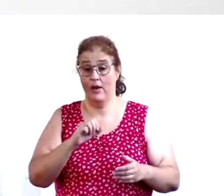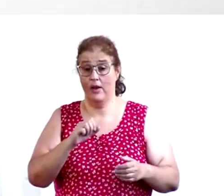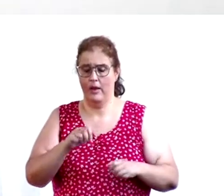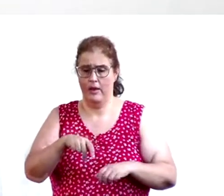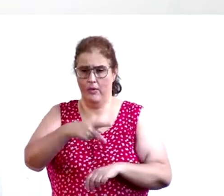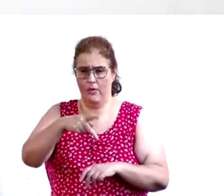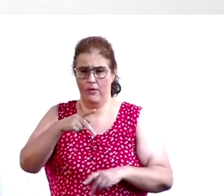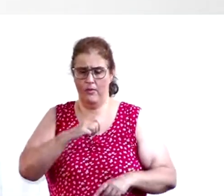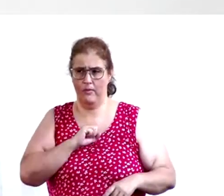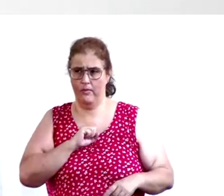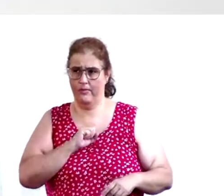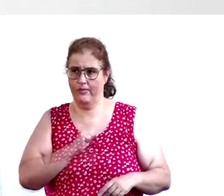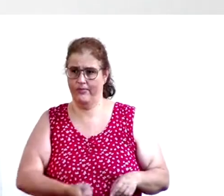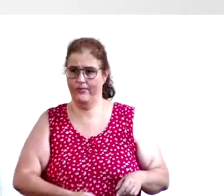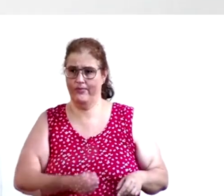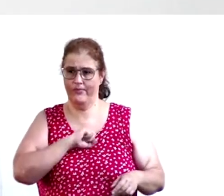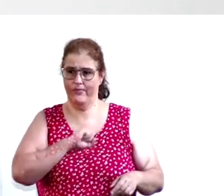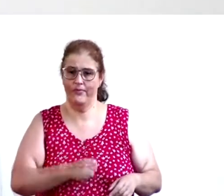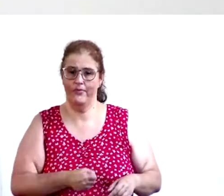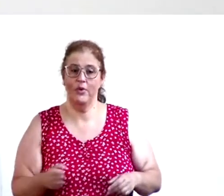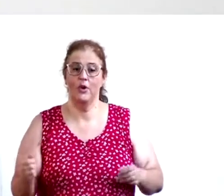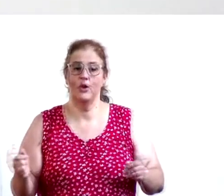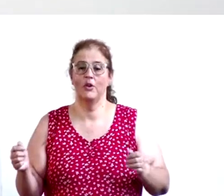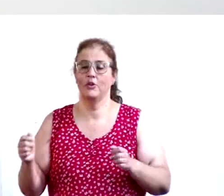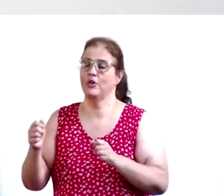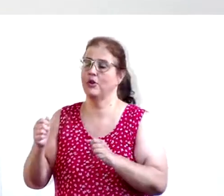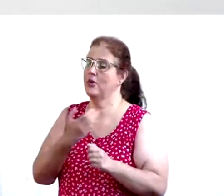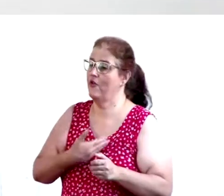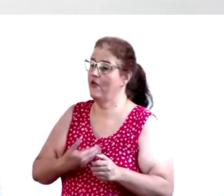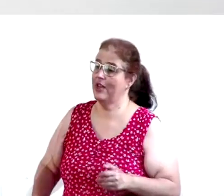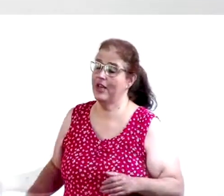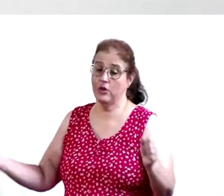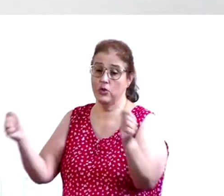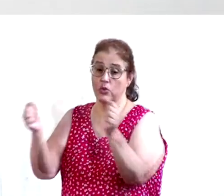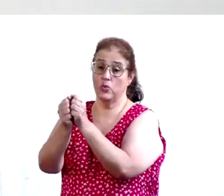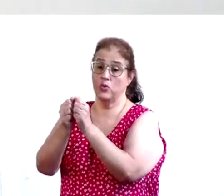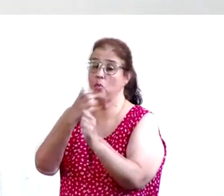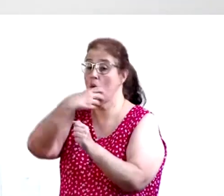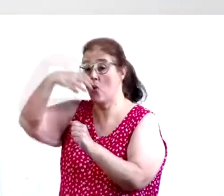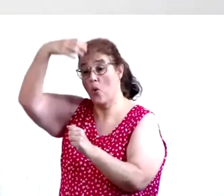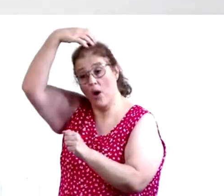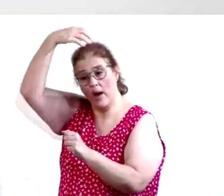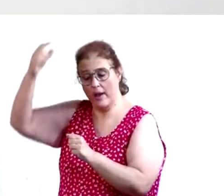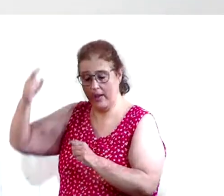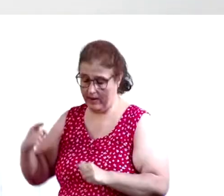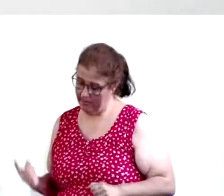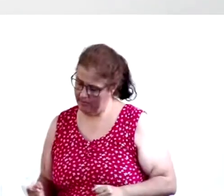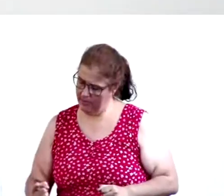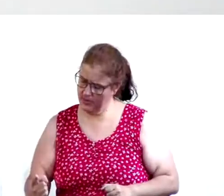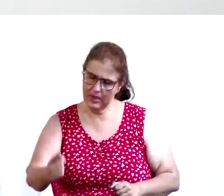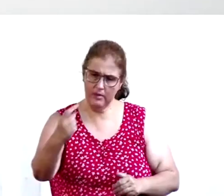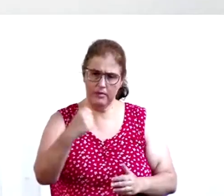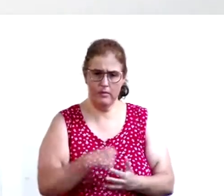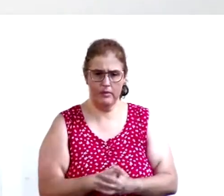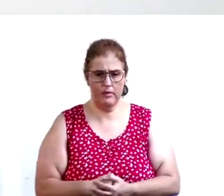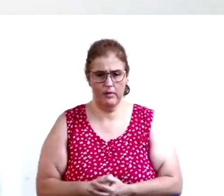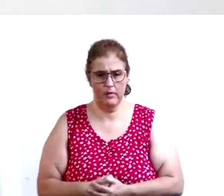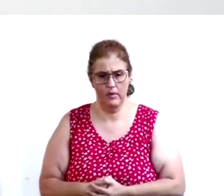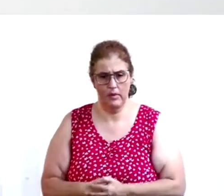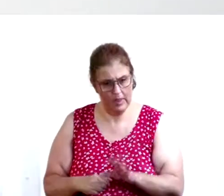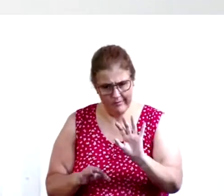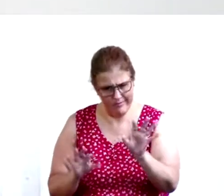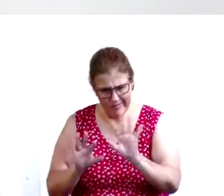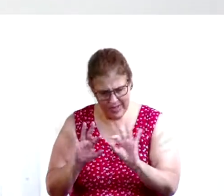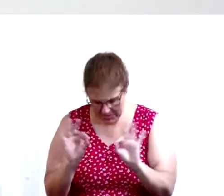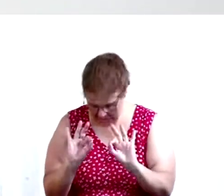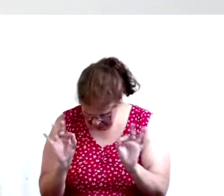real, governaria um dia com o rei, para todo sempre. Deixa eu te falar de uma maneira muito simples